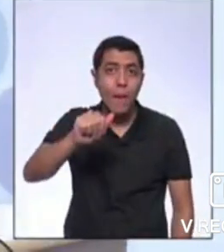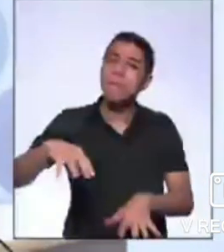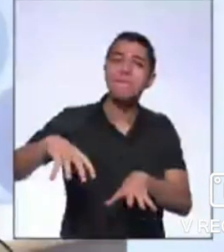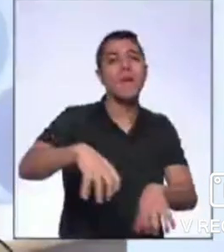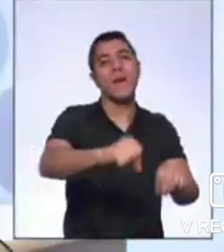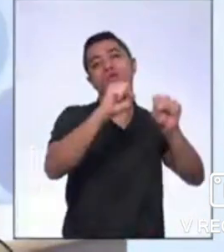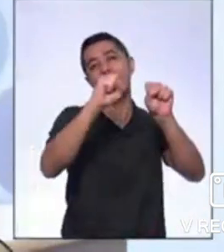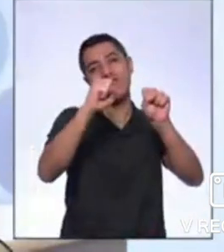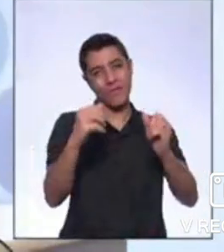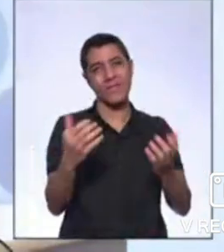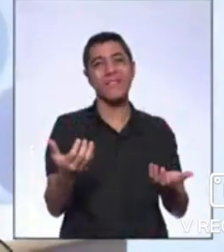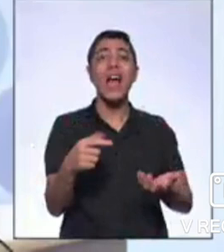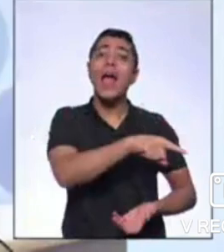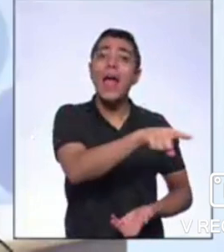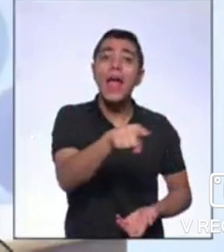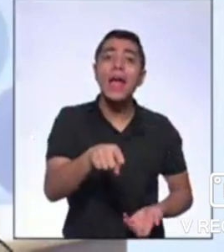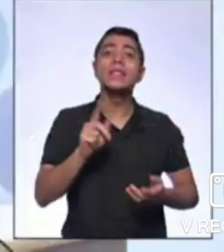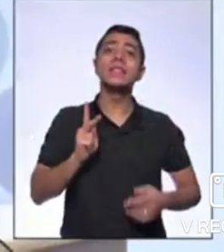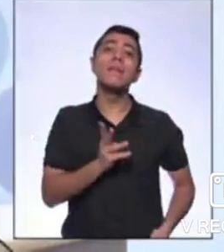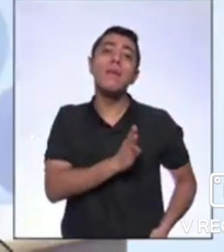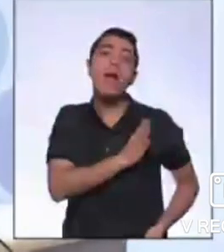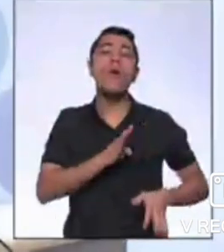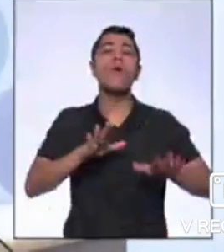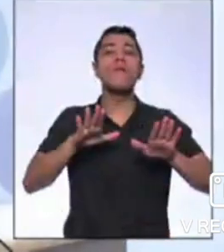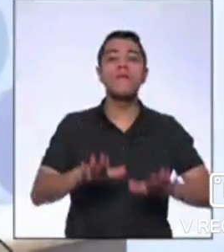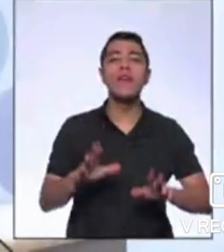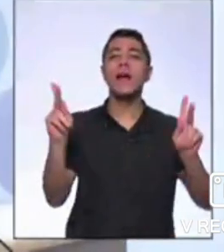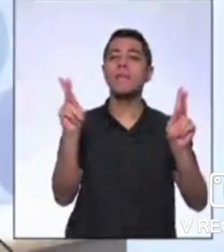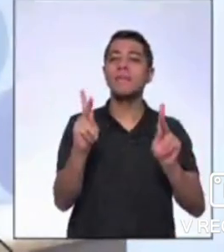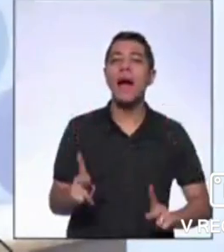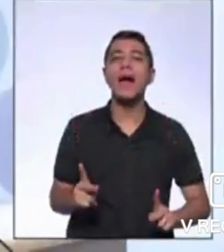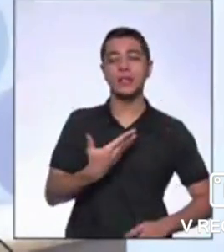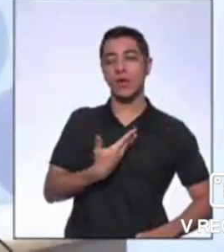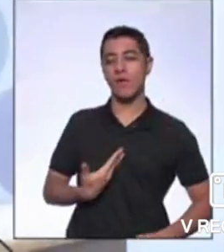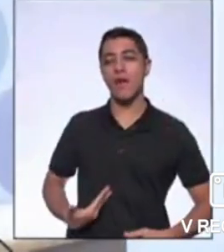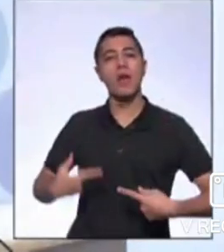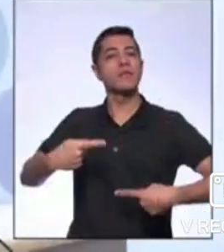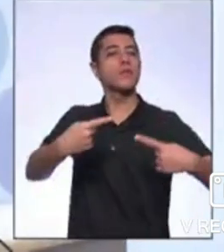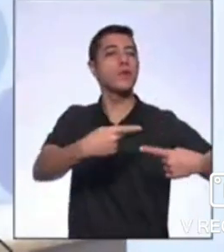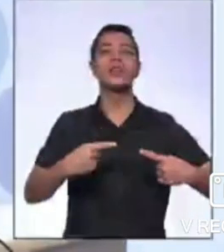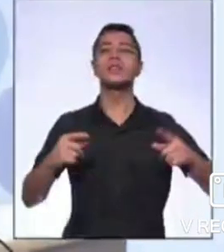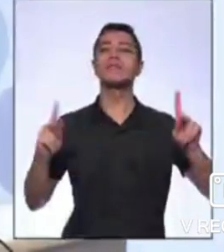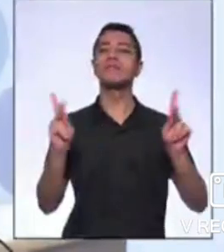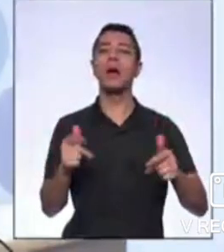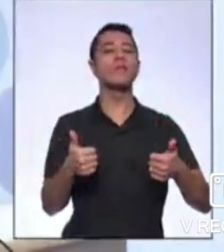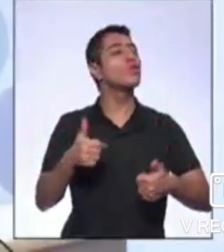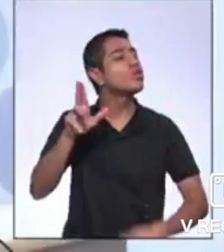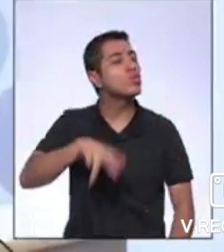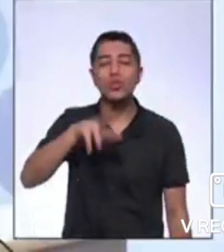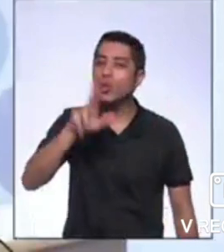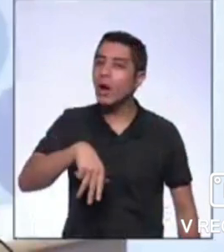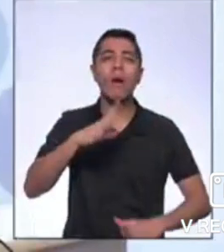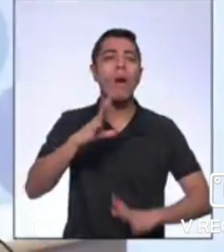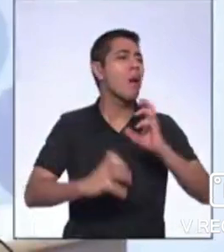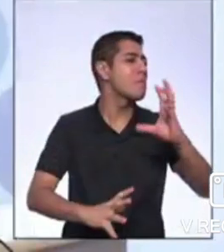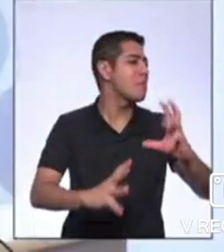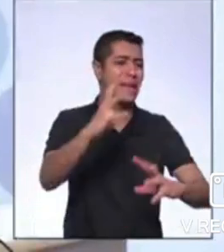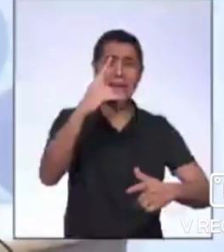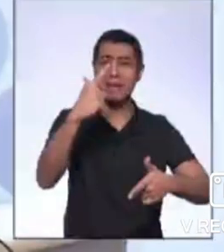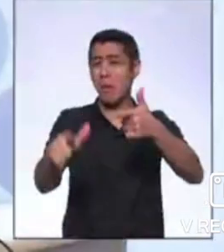garantisse a eles uma estabilidade de forma a proteger esse povo de invasões, de conflitos. Isso desestabiliza